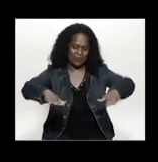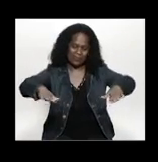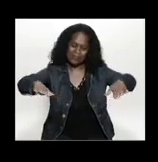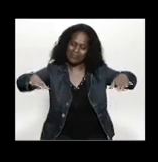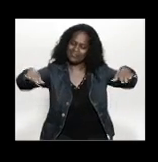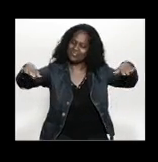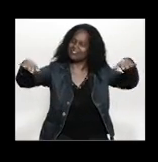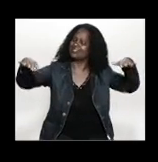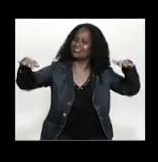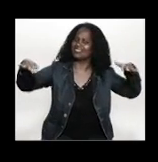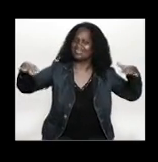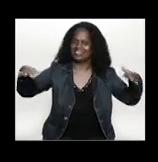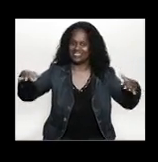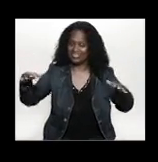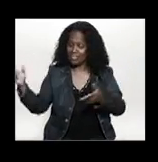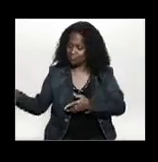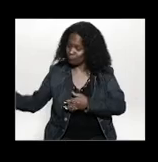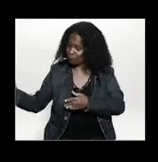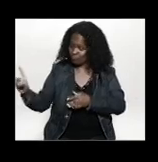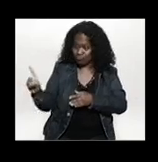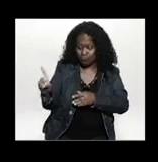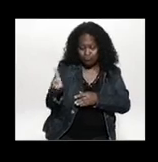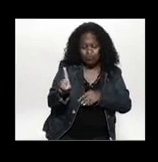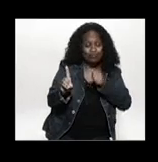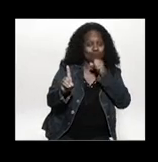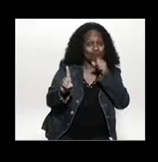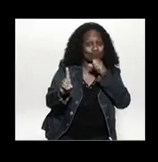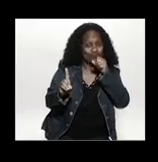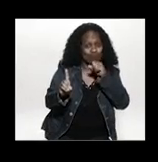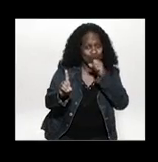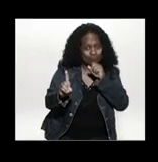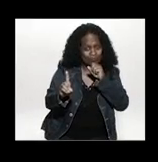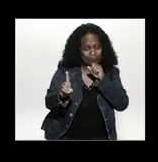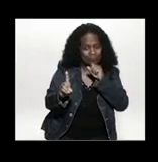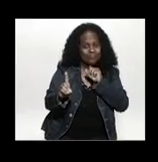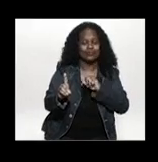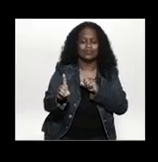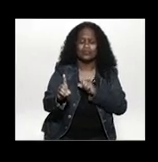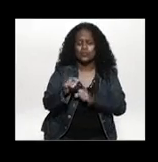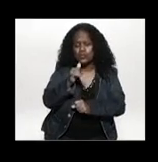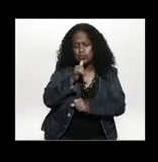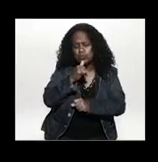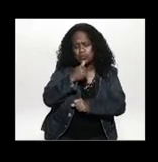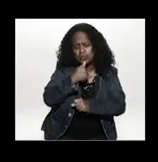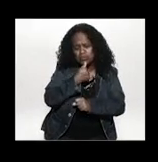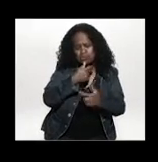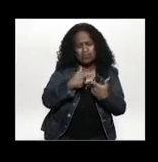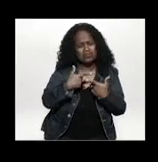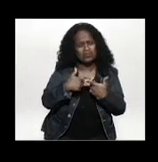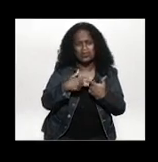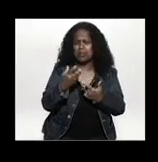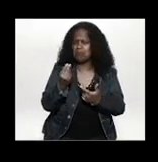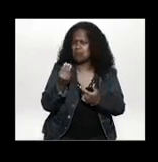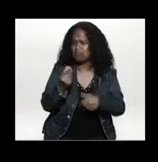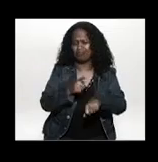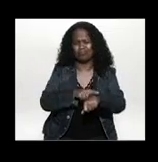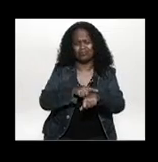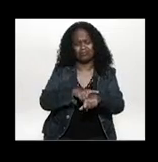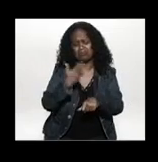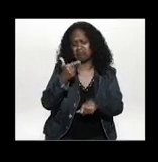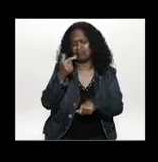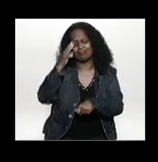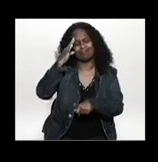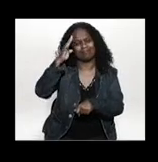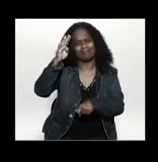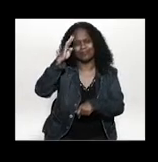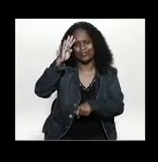grandes panos no chão. Chega ao mercado o avô de Joana, muito triste porque faz muito tempo